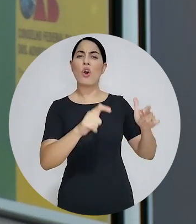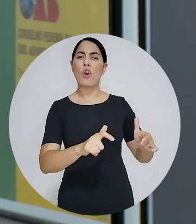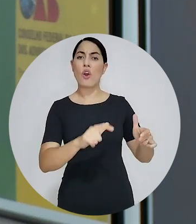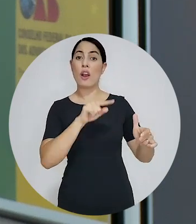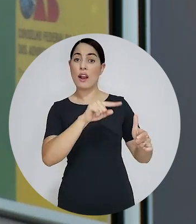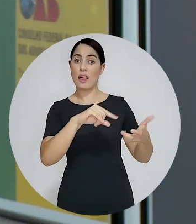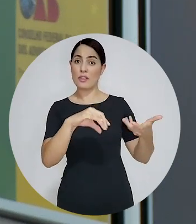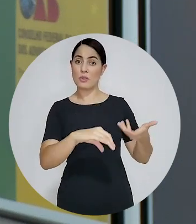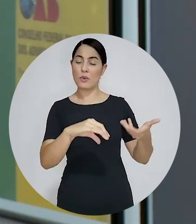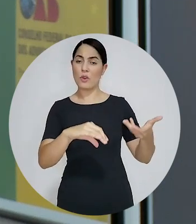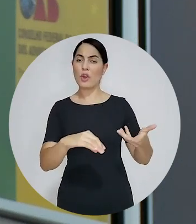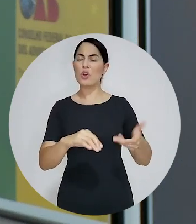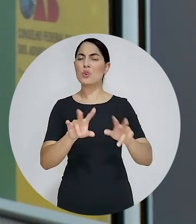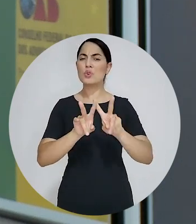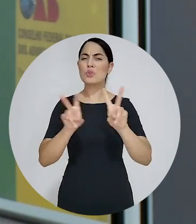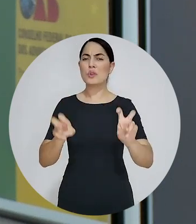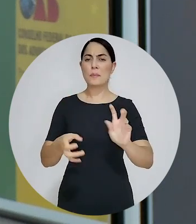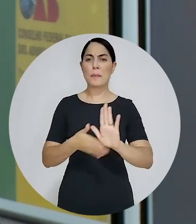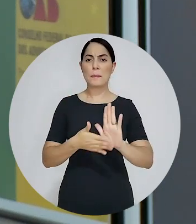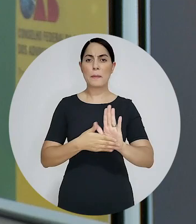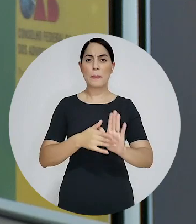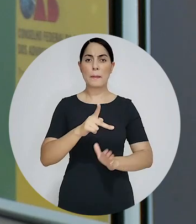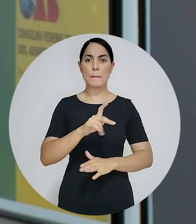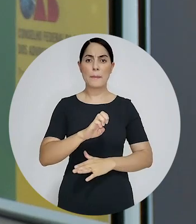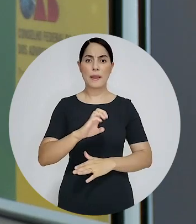Congresso Nacional sobre a PEC 23 de